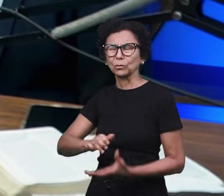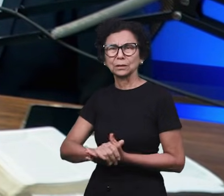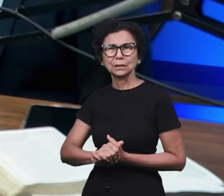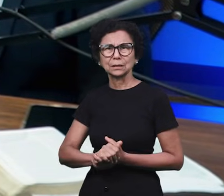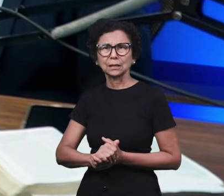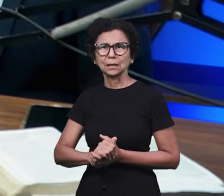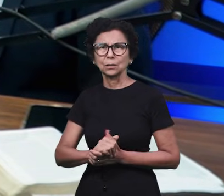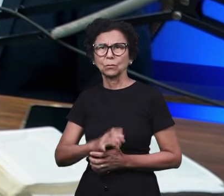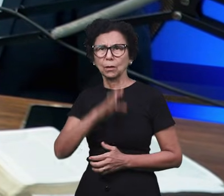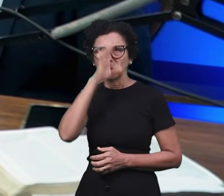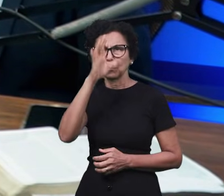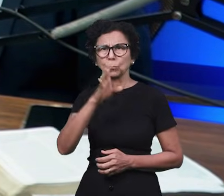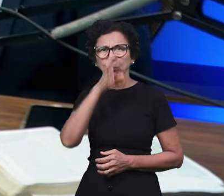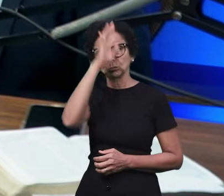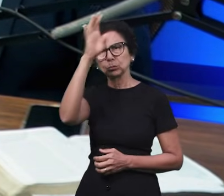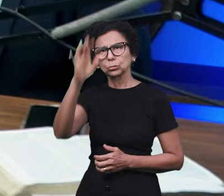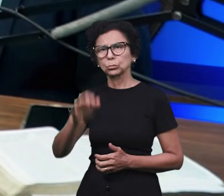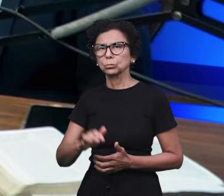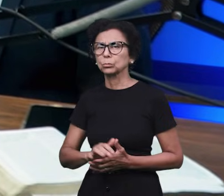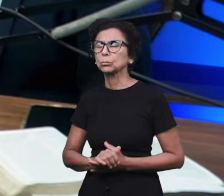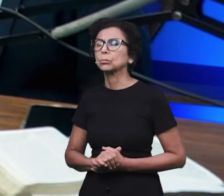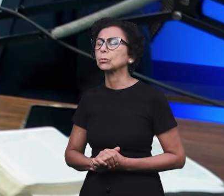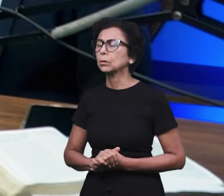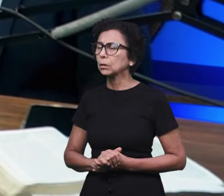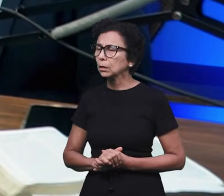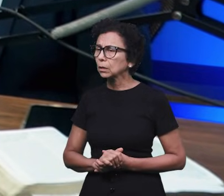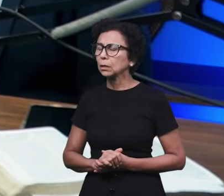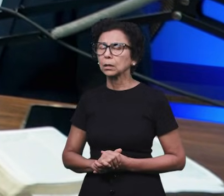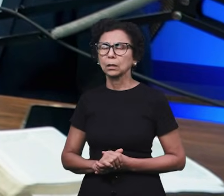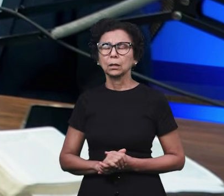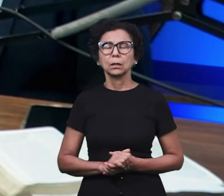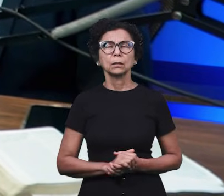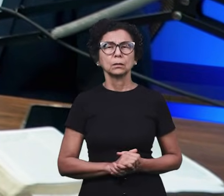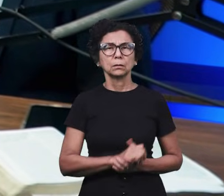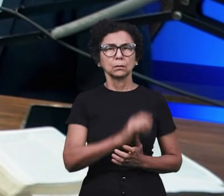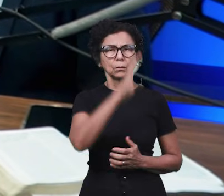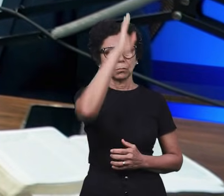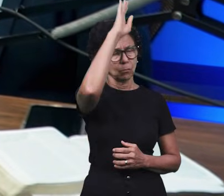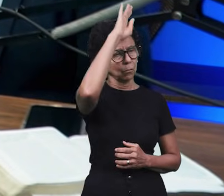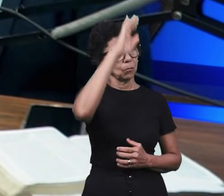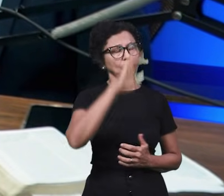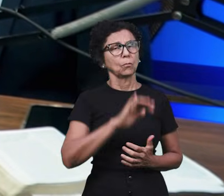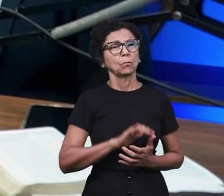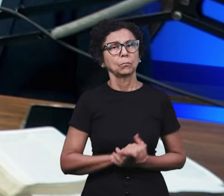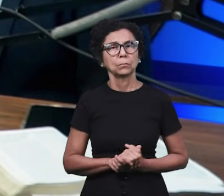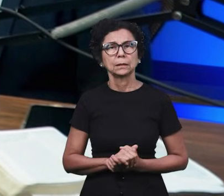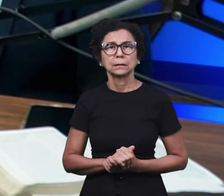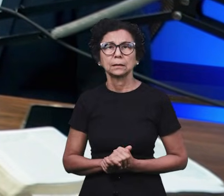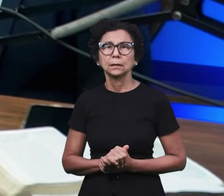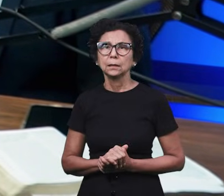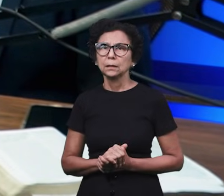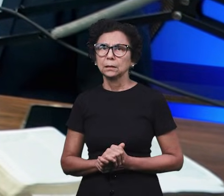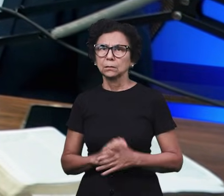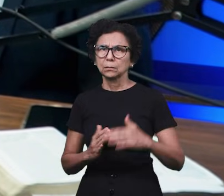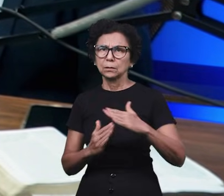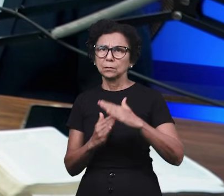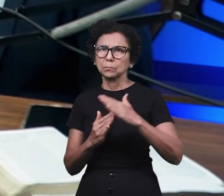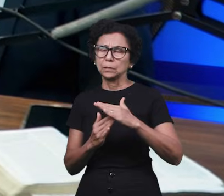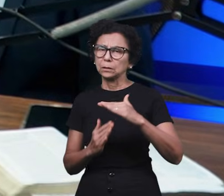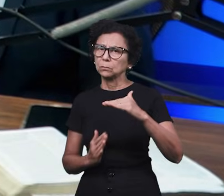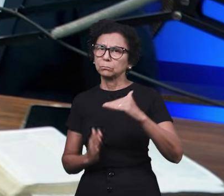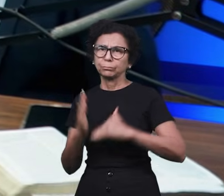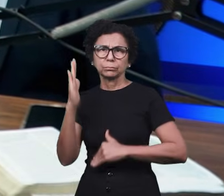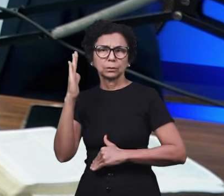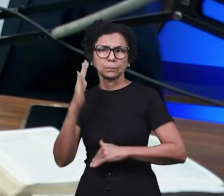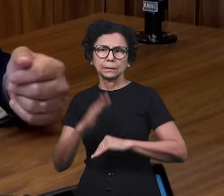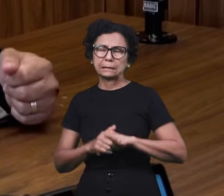pessoas podiam pagar, né? Então havia essa visão de realmente ser algo assim, muito além do limite do que aquelas pessoas poderiam